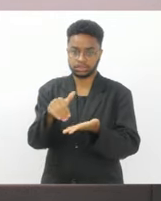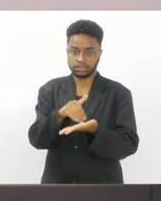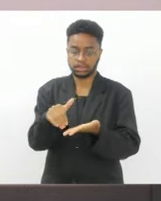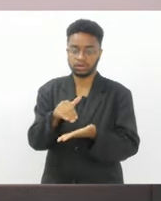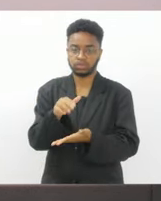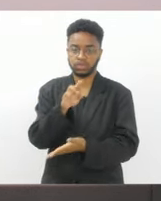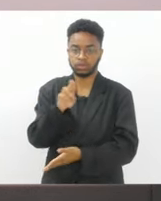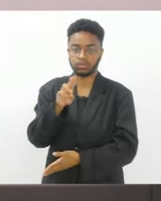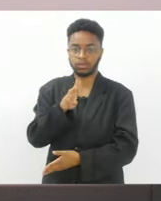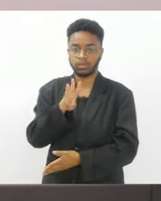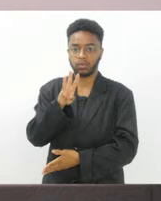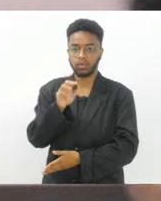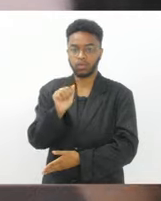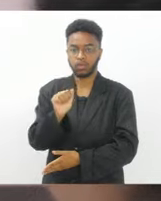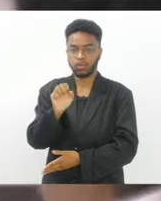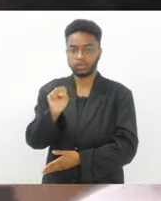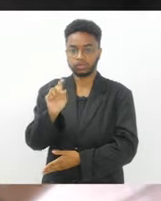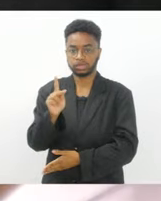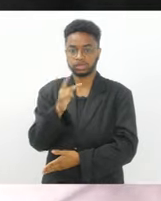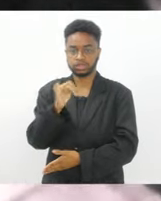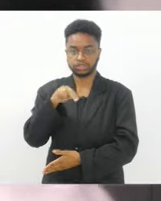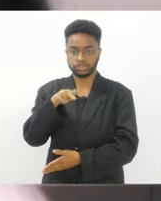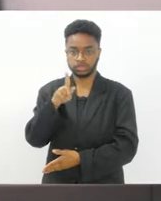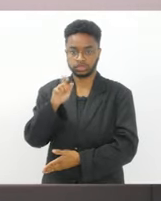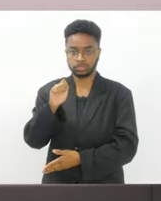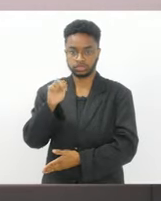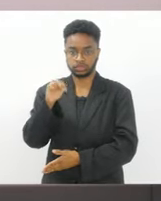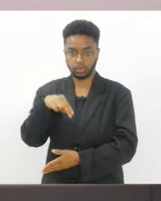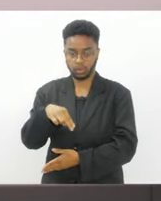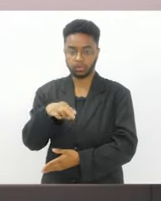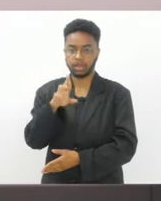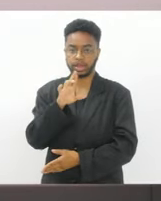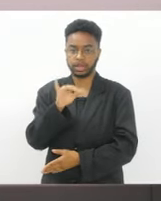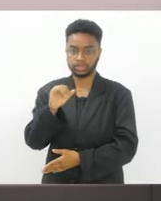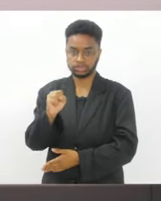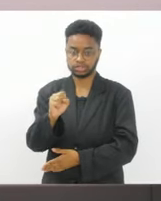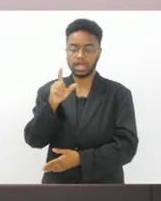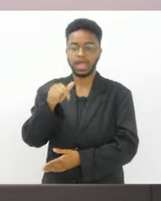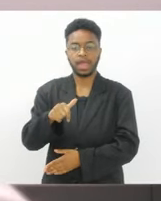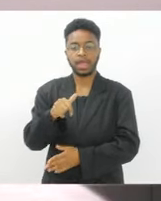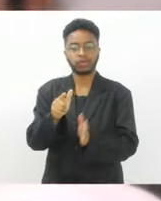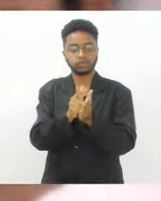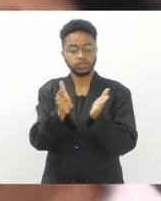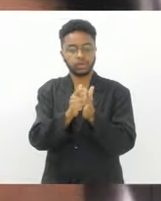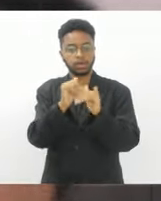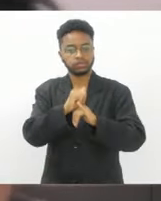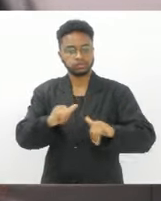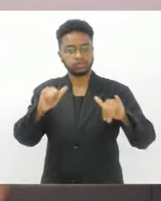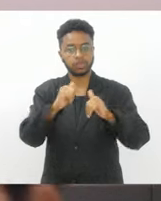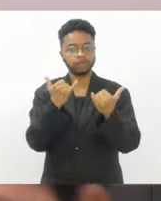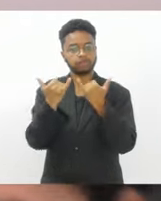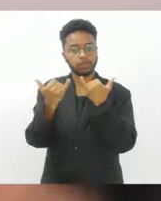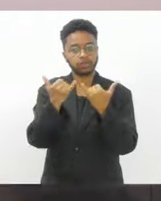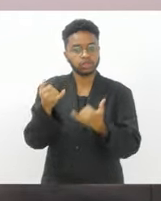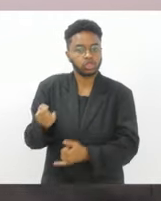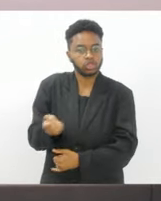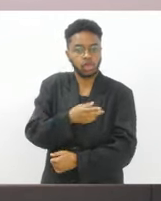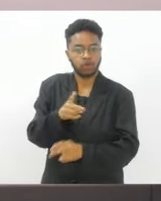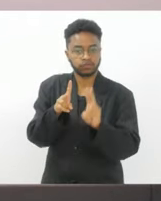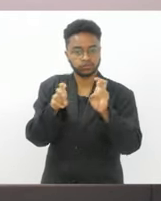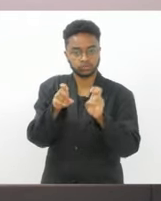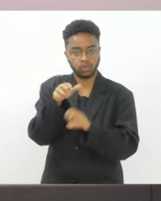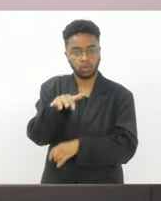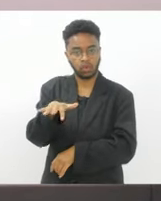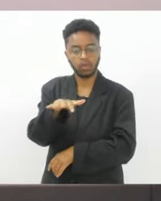Reis. Esta é a matéria mais recente sobre o tema, né, e